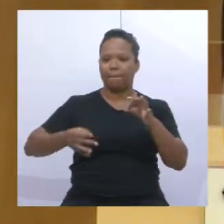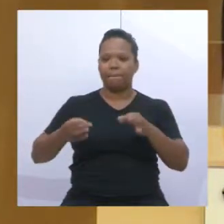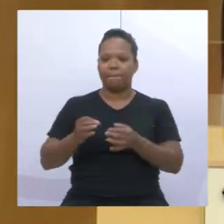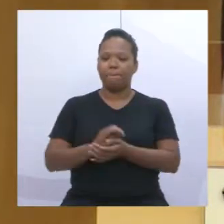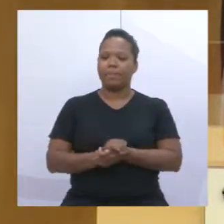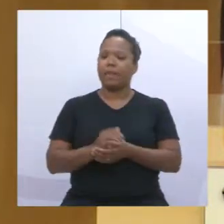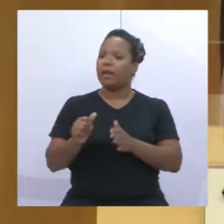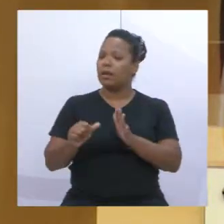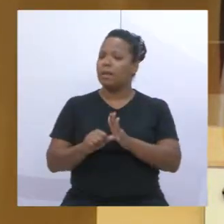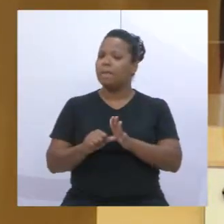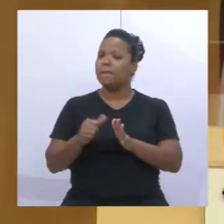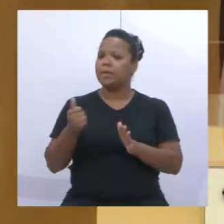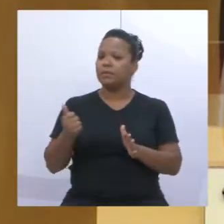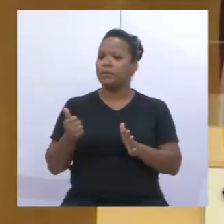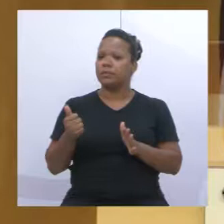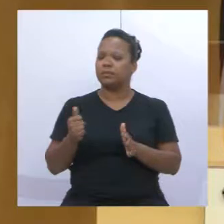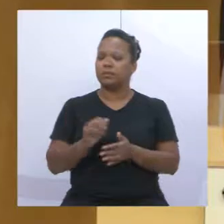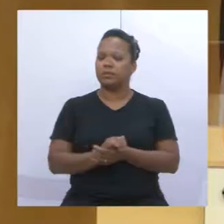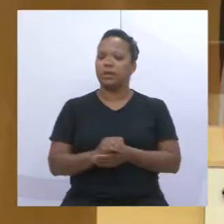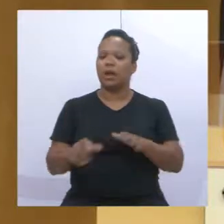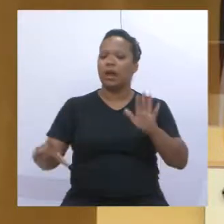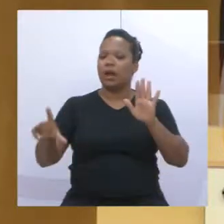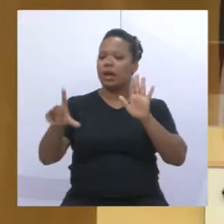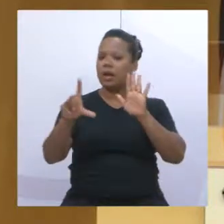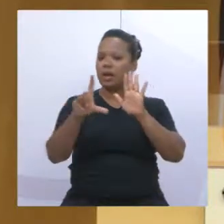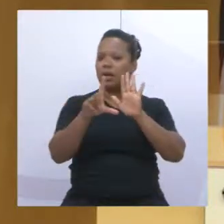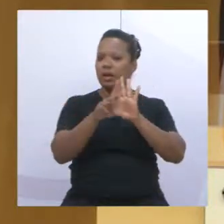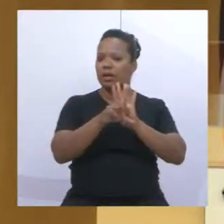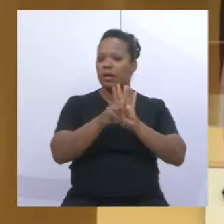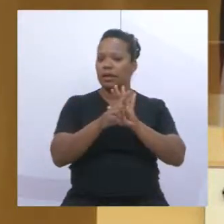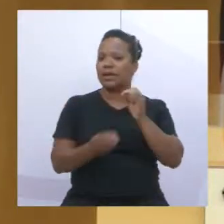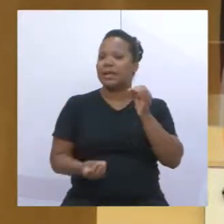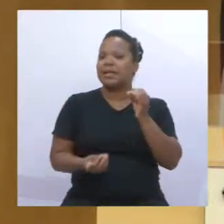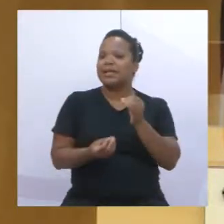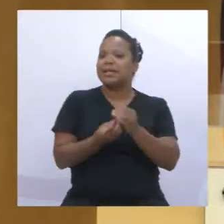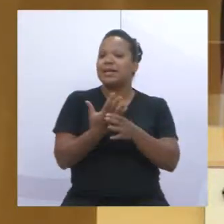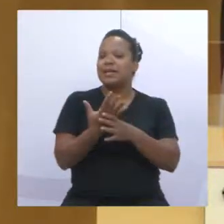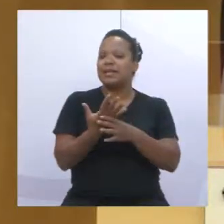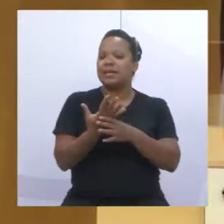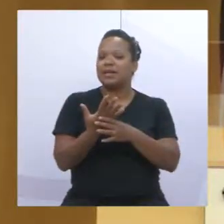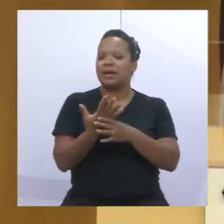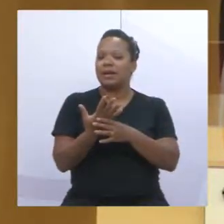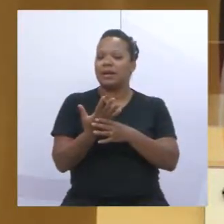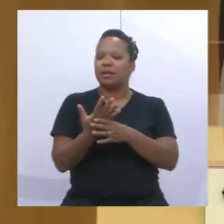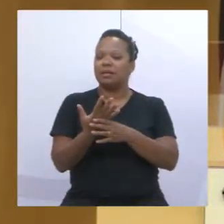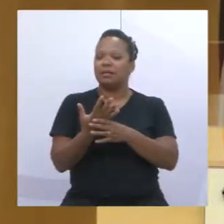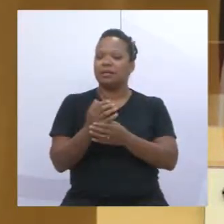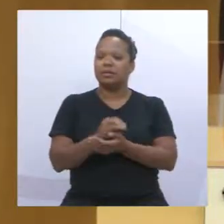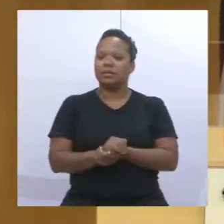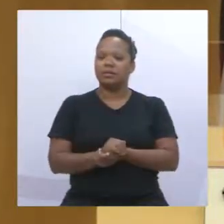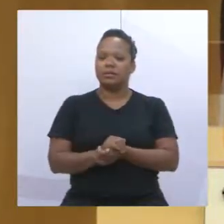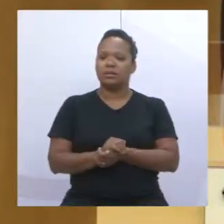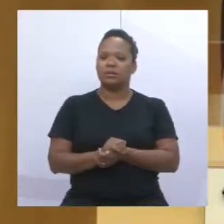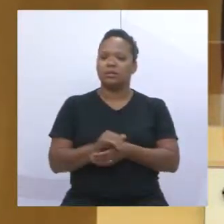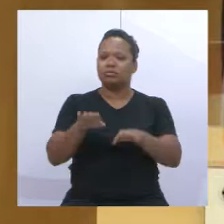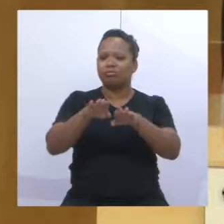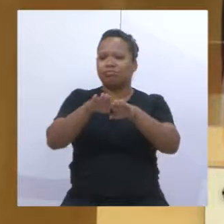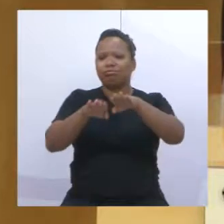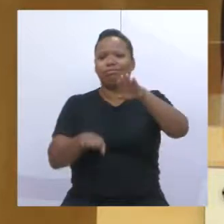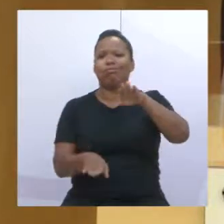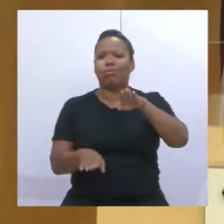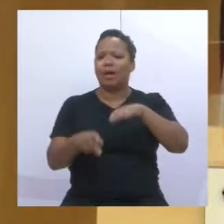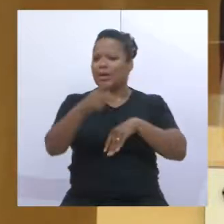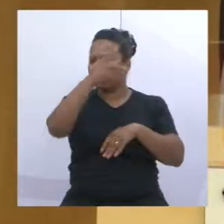O primeiro ponto é que a lei cria uma situação de privilégio e desigualdade entre os cidadãos,